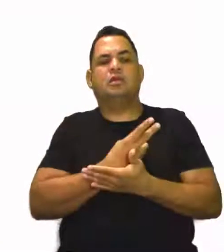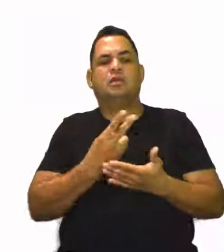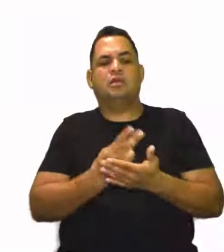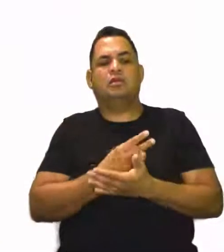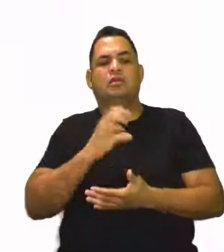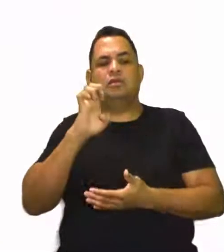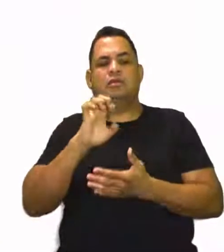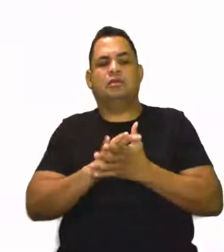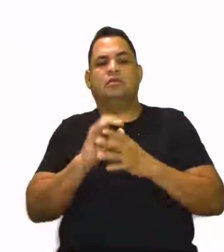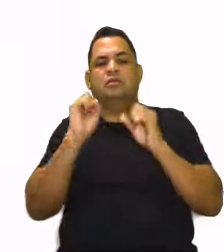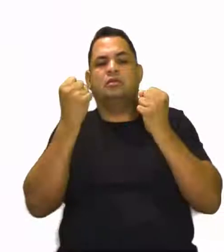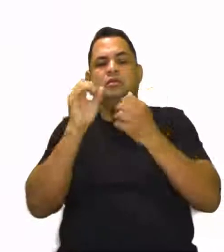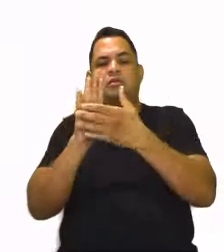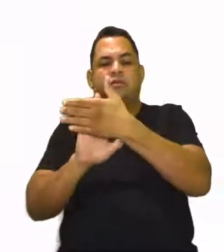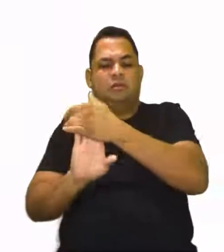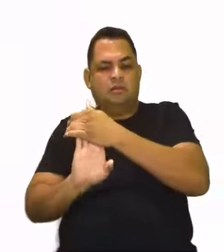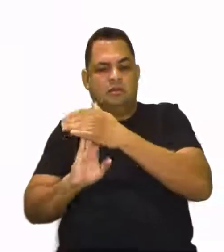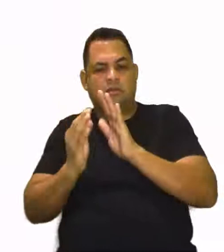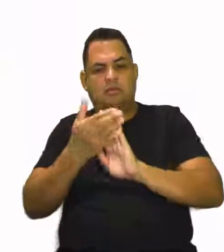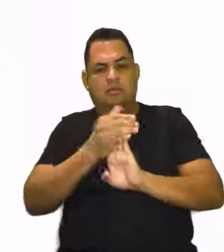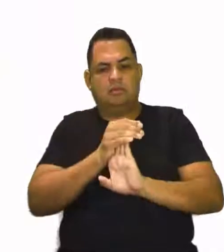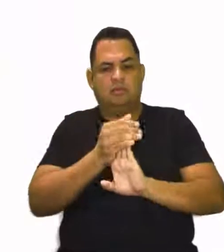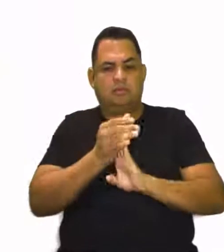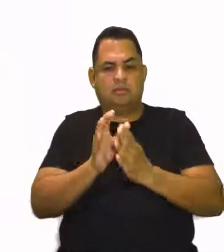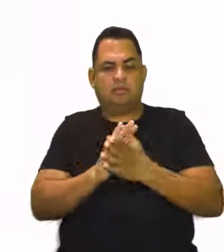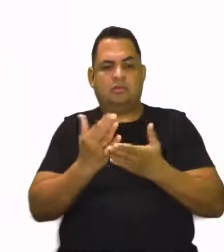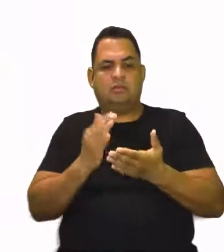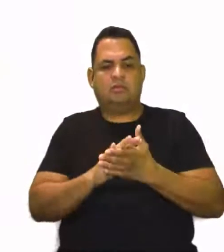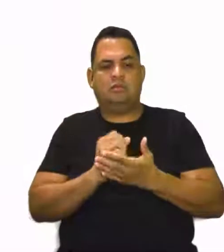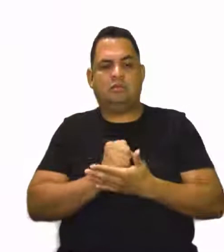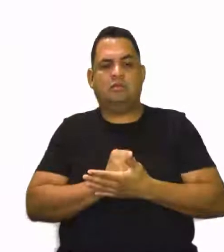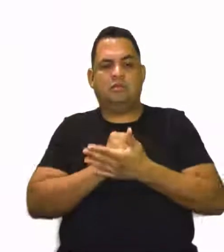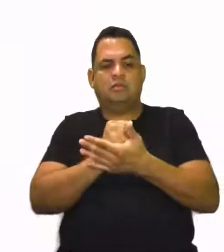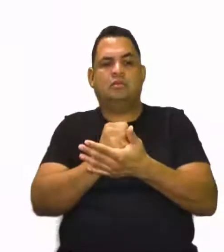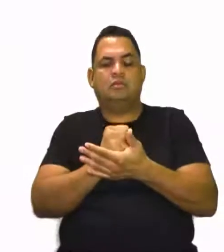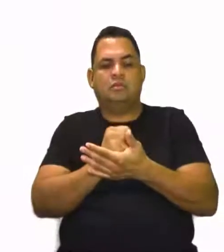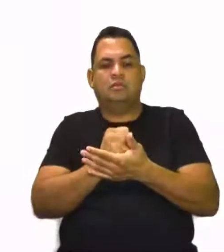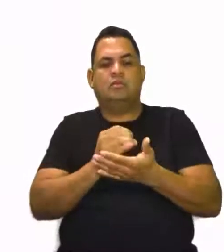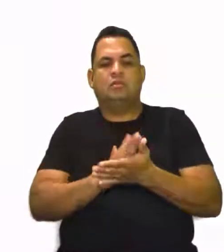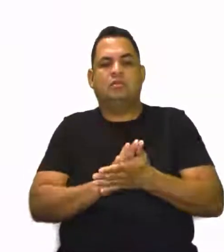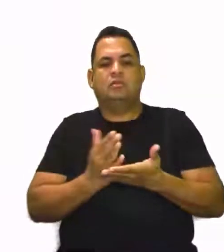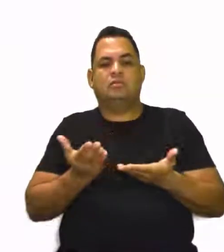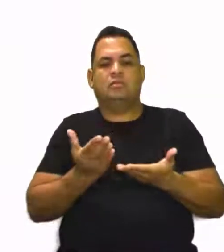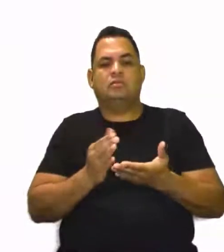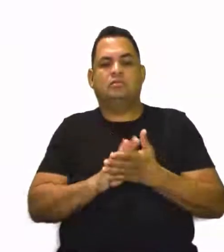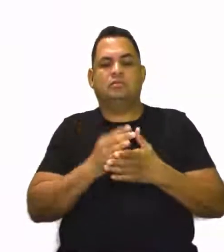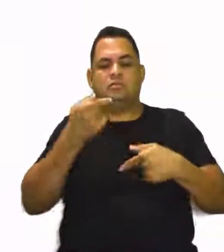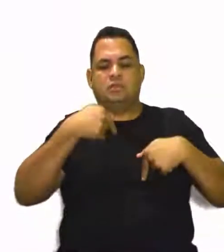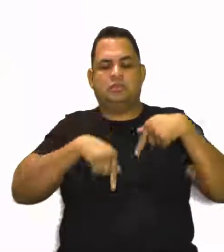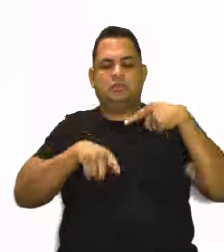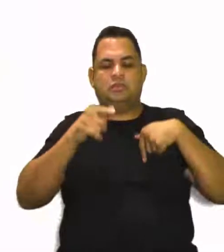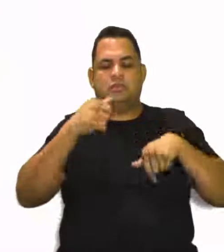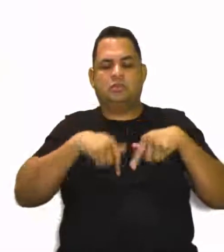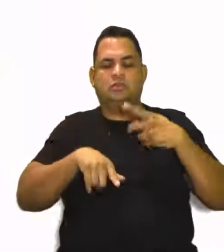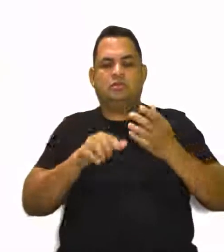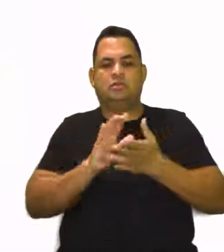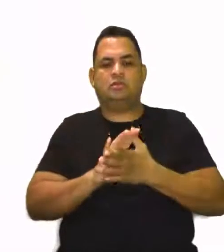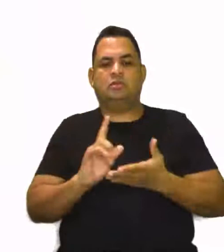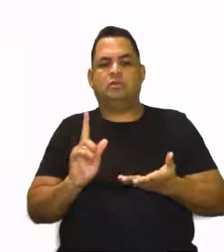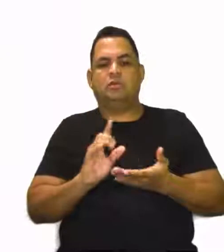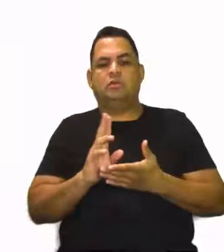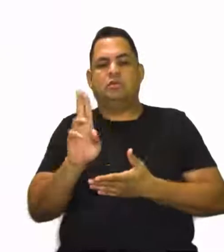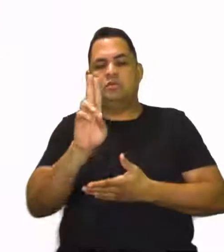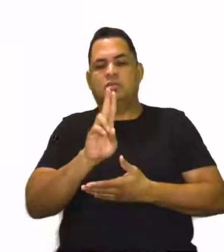diz que exercícios de alongamento muscular vão ajudar na ativação metabólica. E ali nós